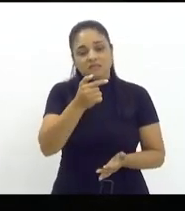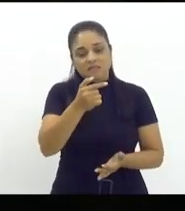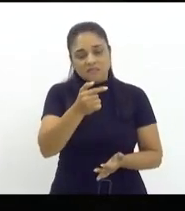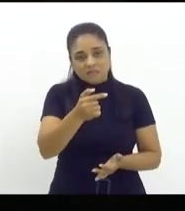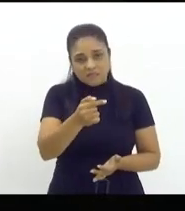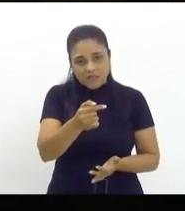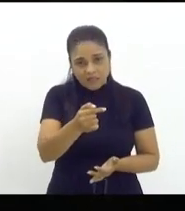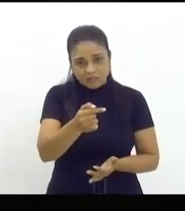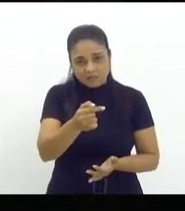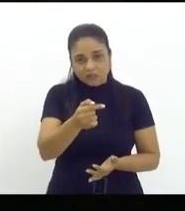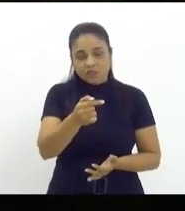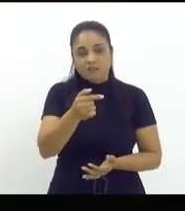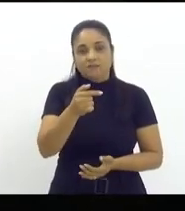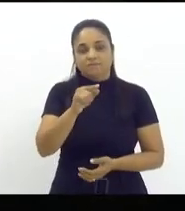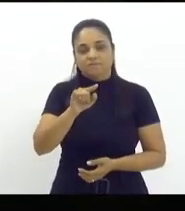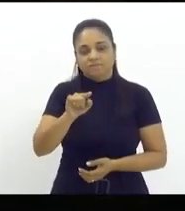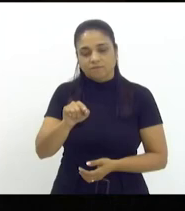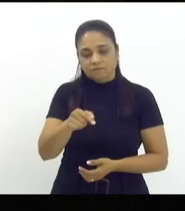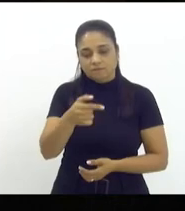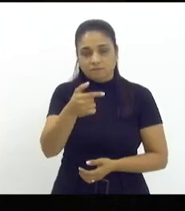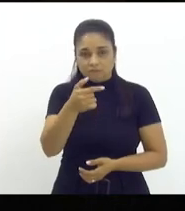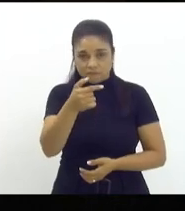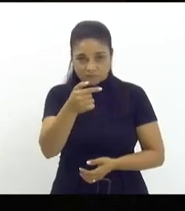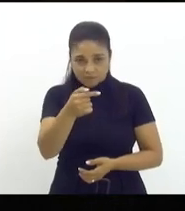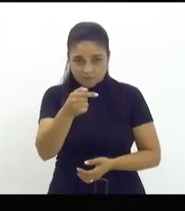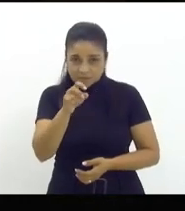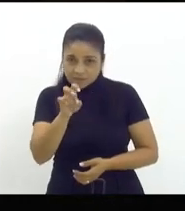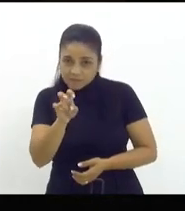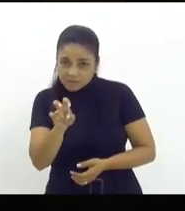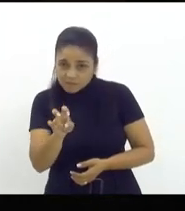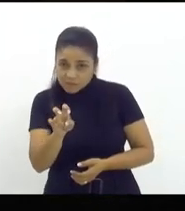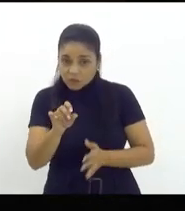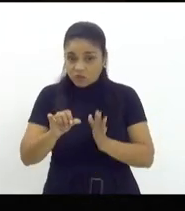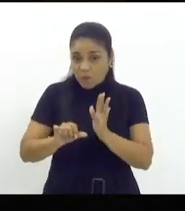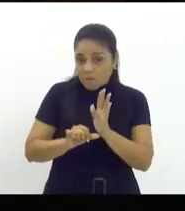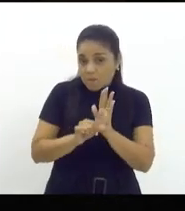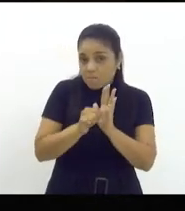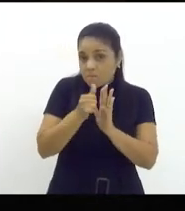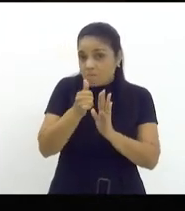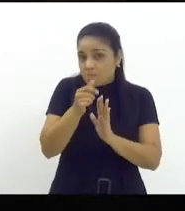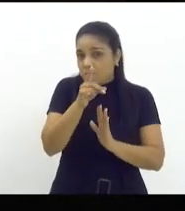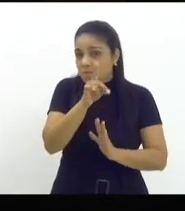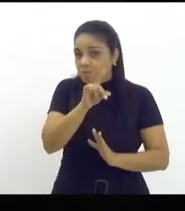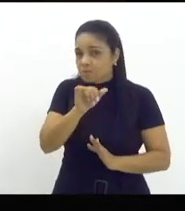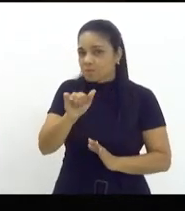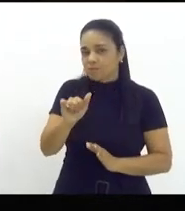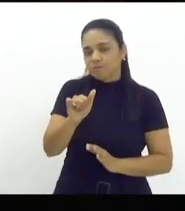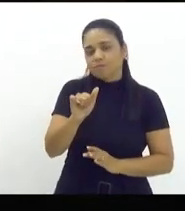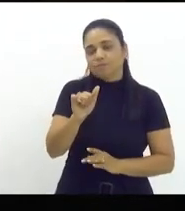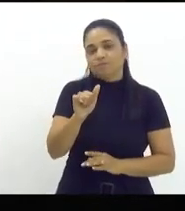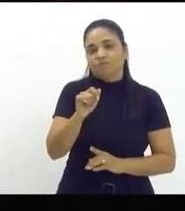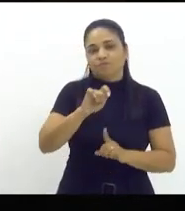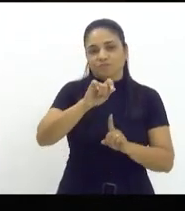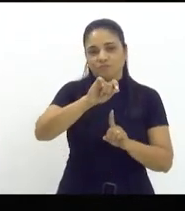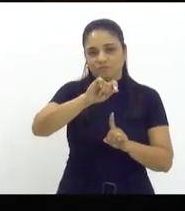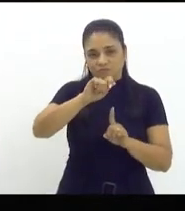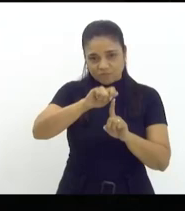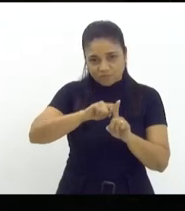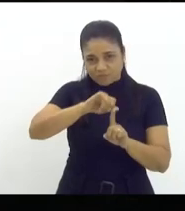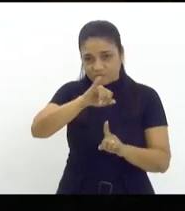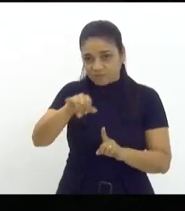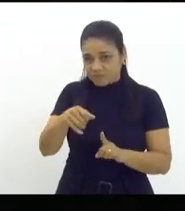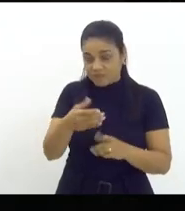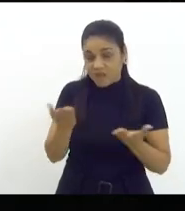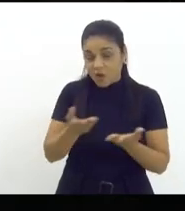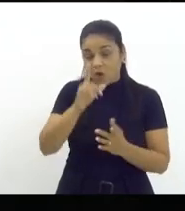Primeiro de Janeiro bom mas agora baixou a taxa SELIC vamos fazer a mesma coisa